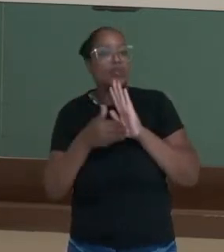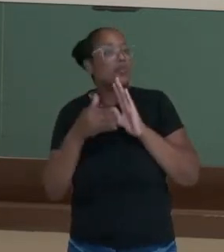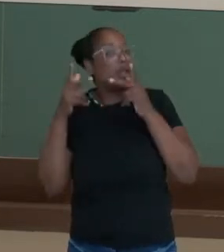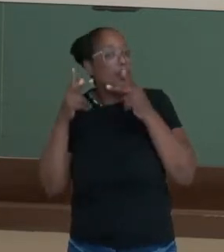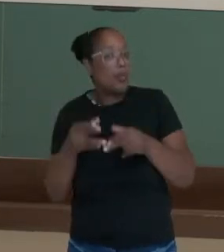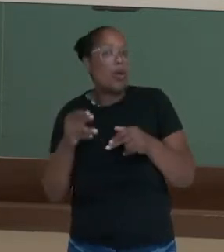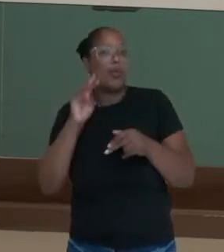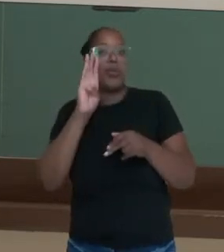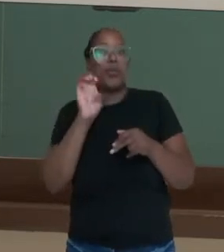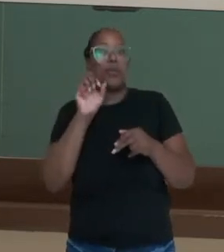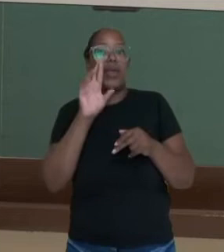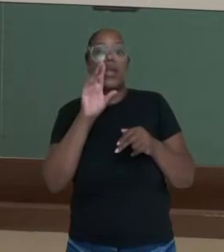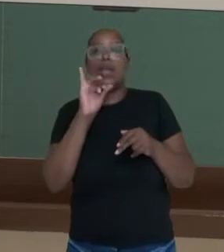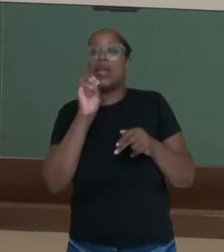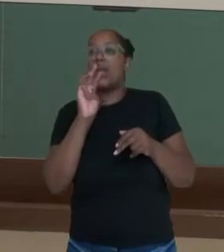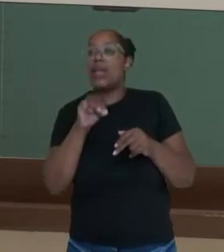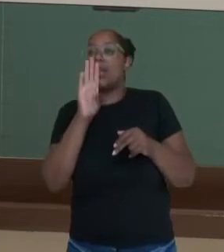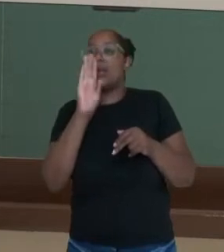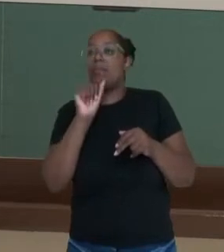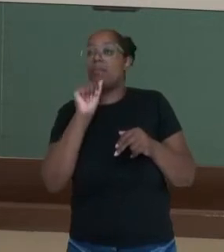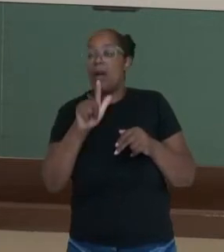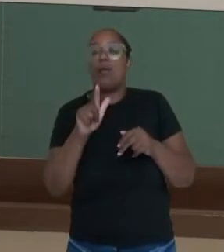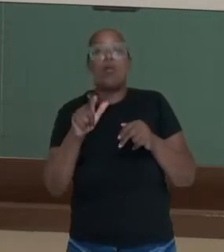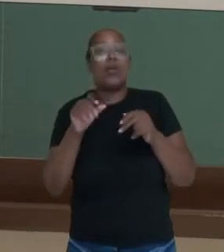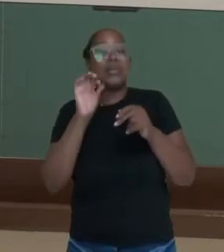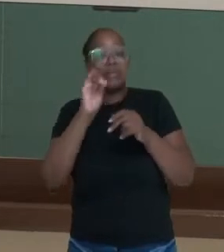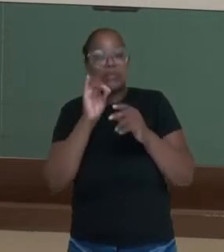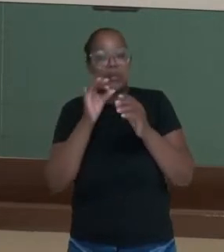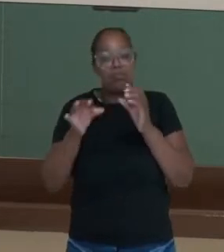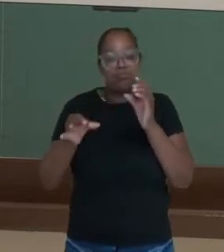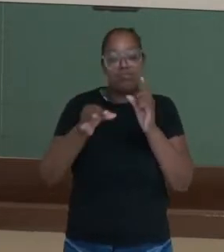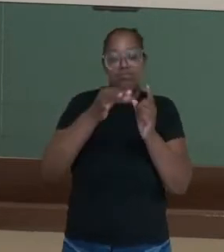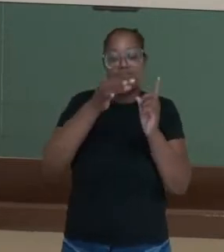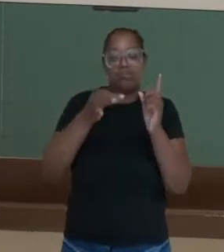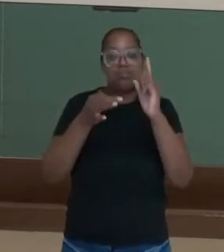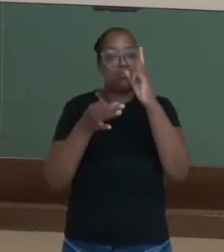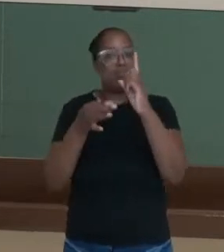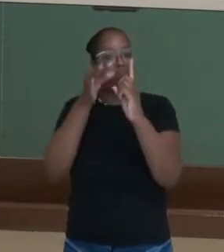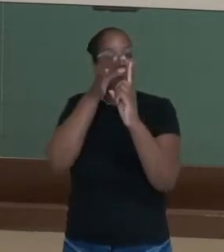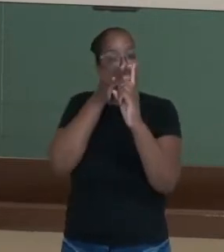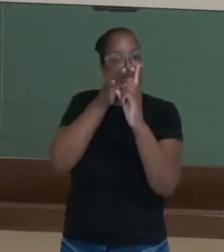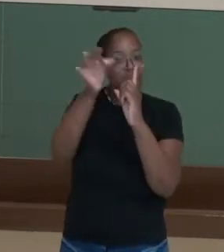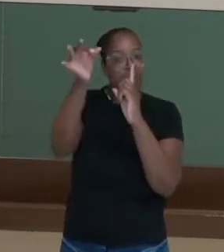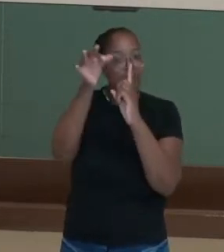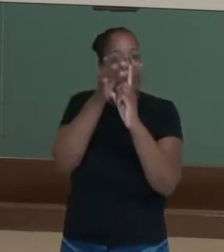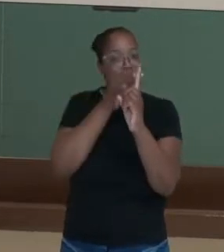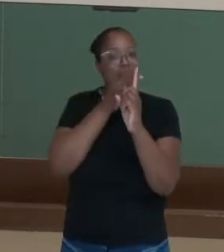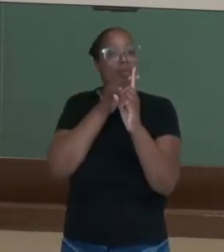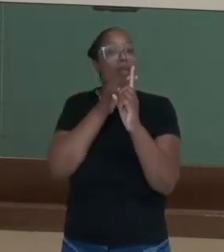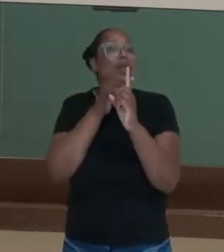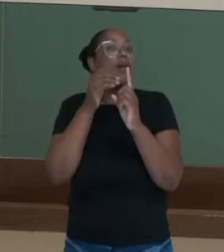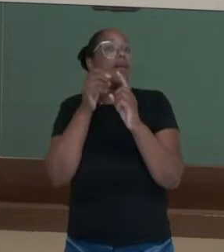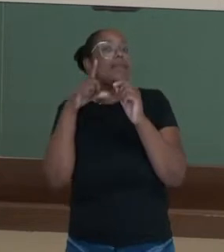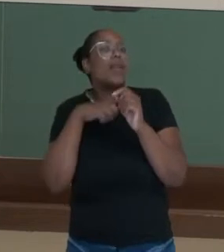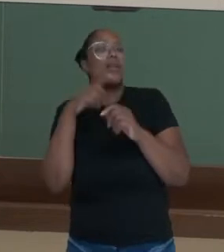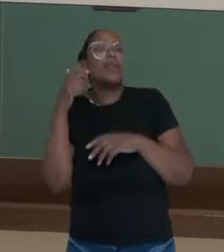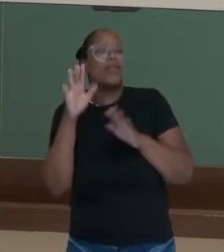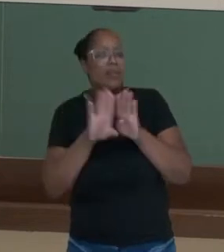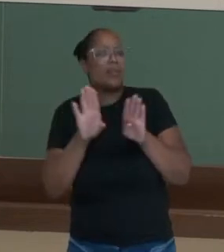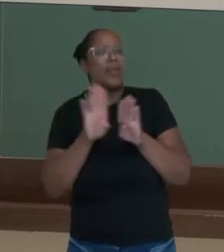berimbau. A vibração do arame, né? O som que é produzido a partir da vibração do arame,